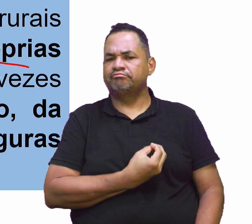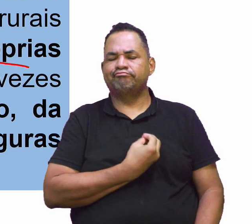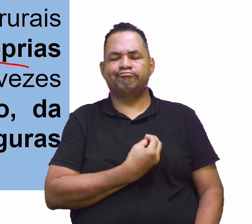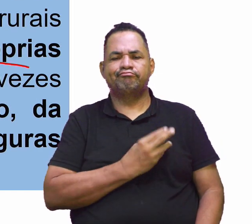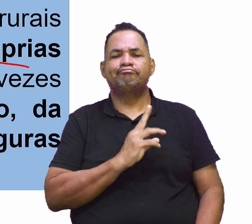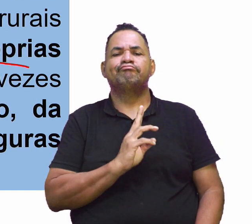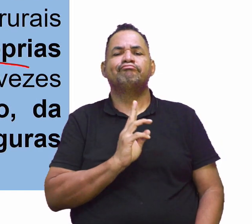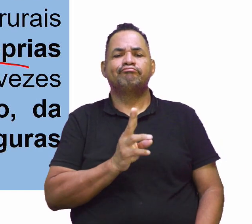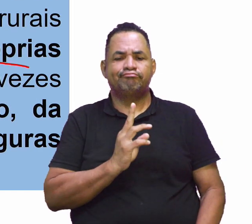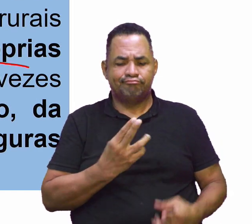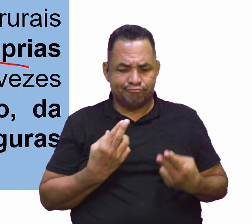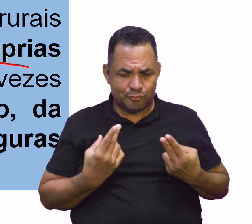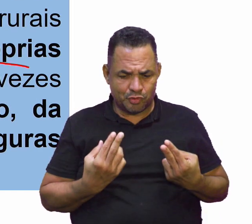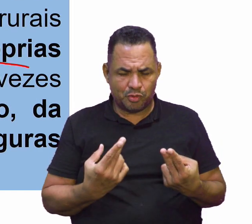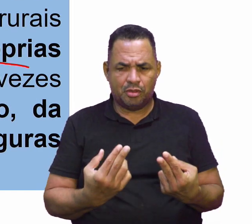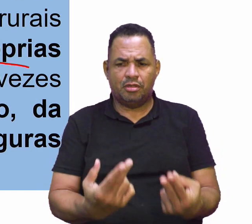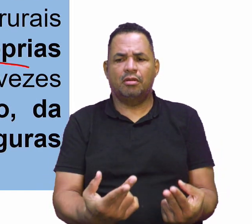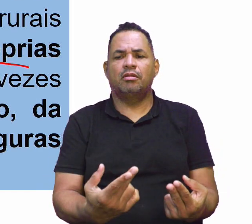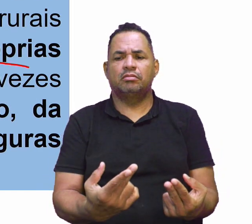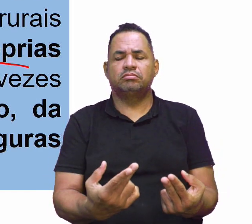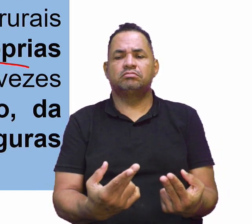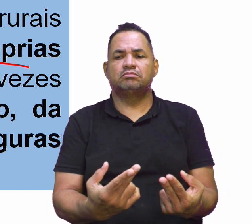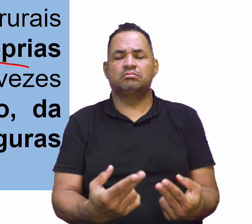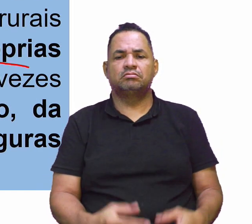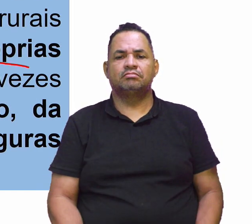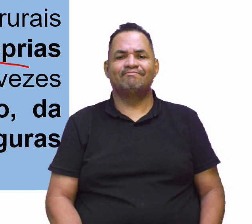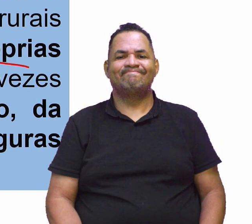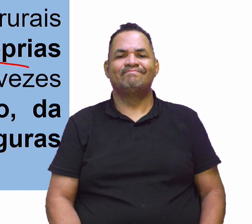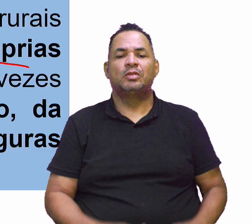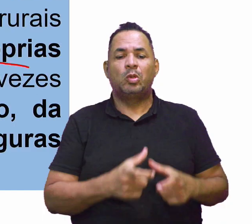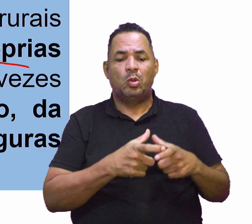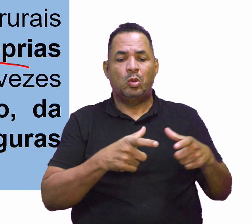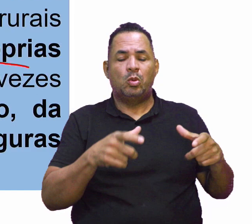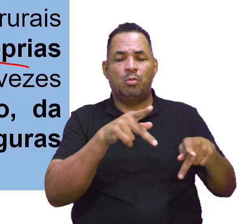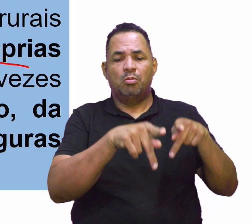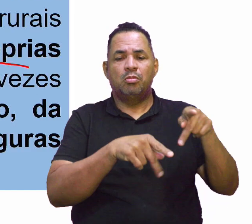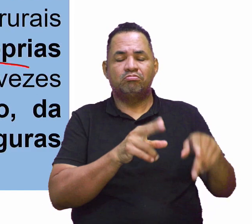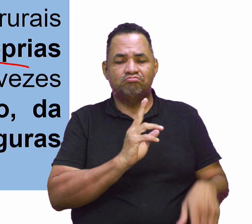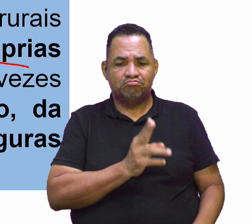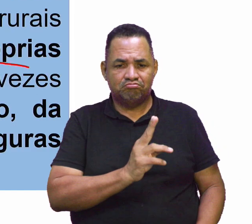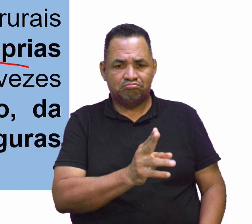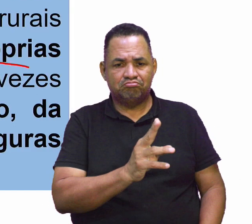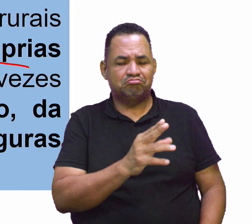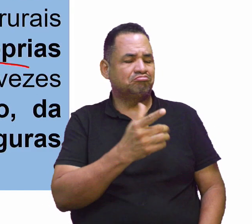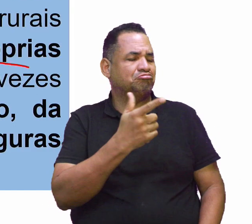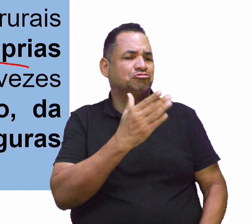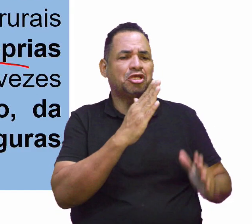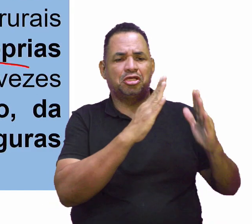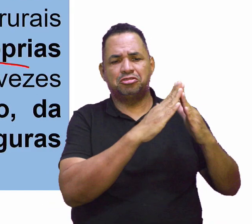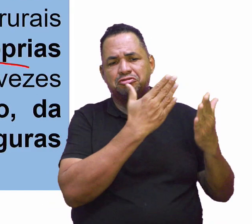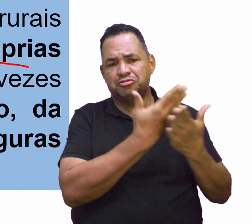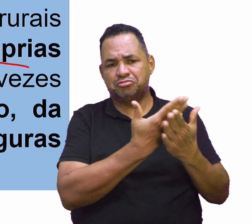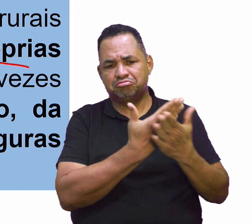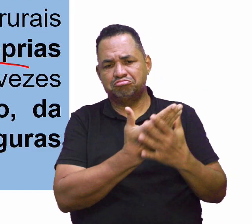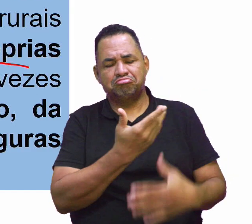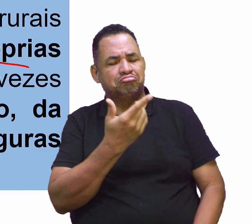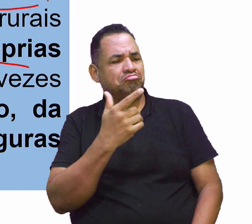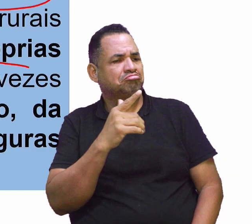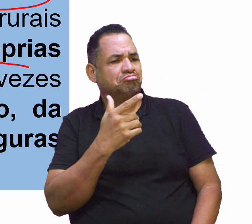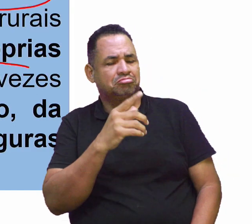continuar a mesma coisa. A maioria do povo vai continuar sem escolas, sem hospitais